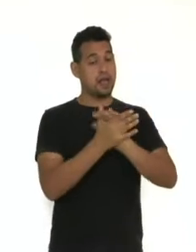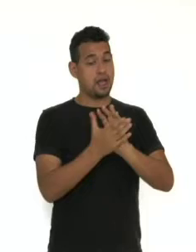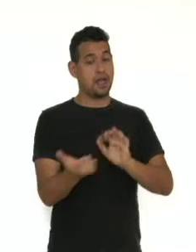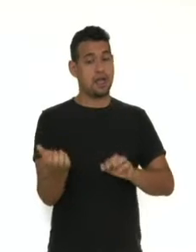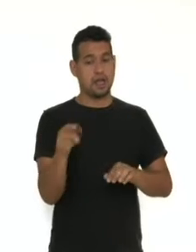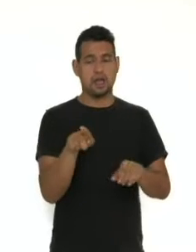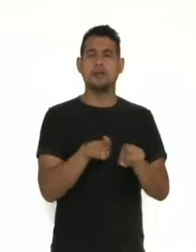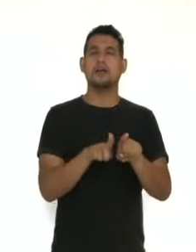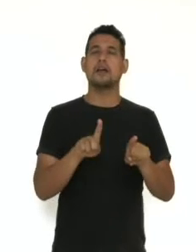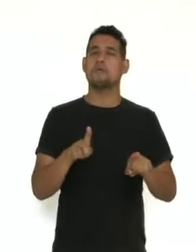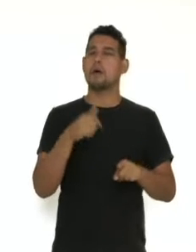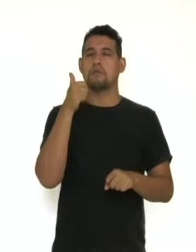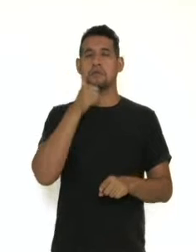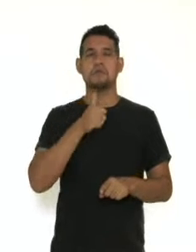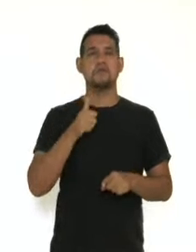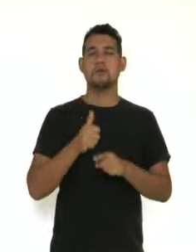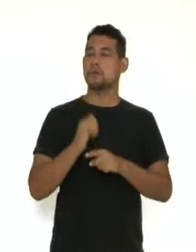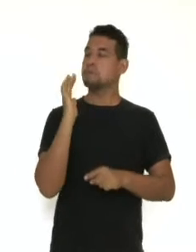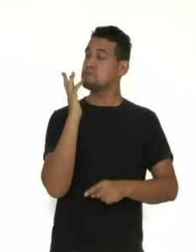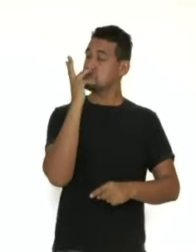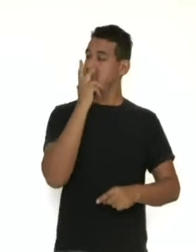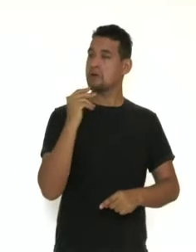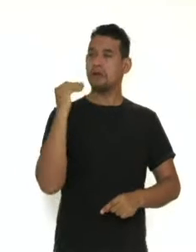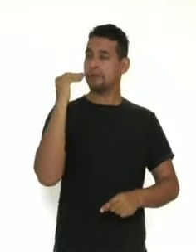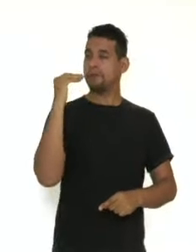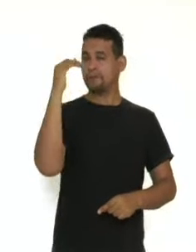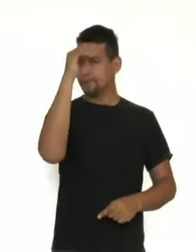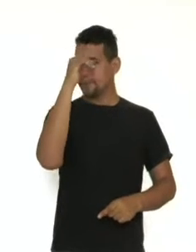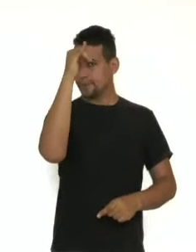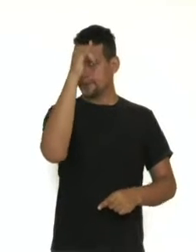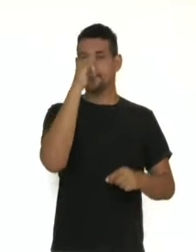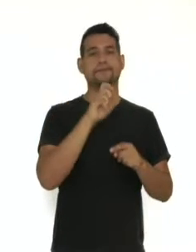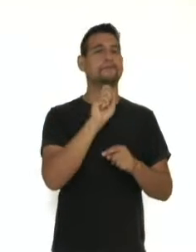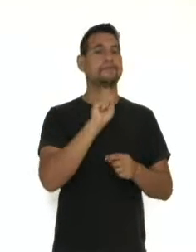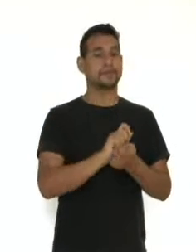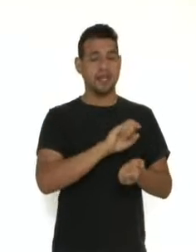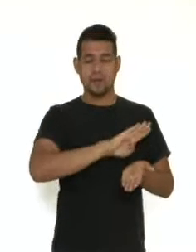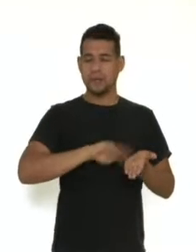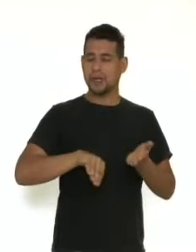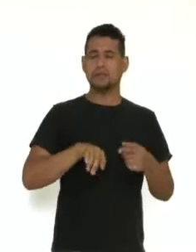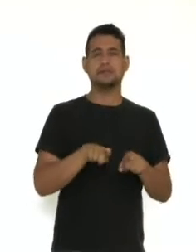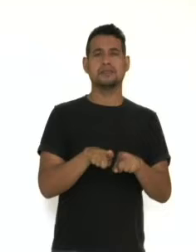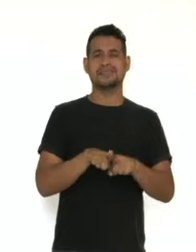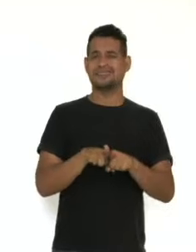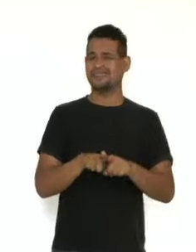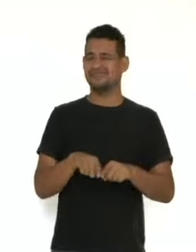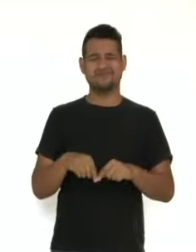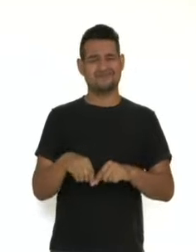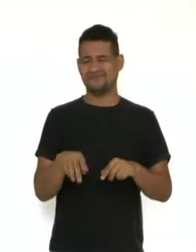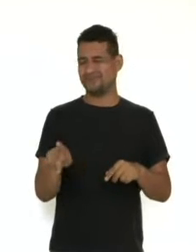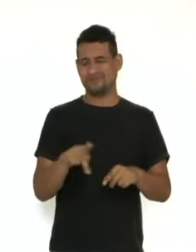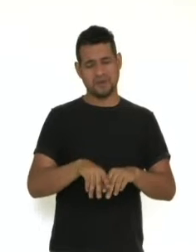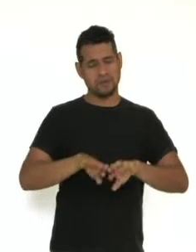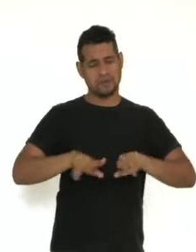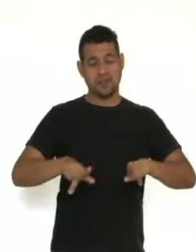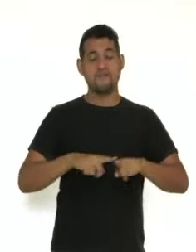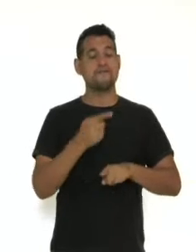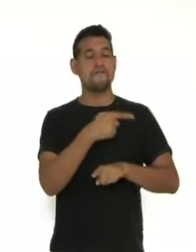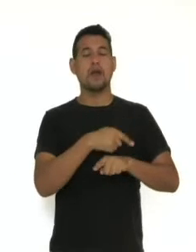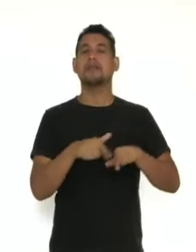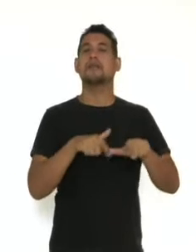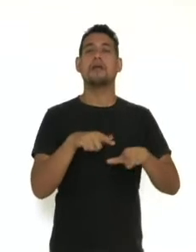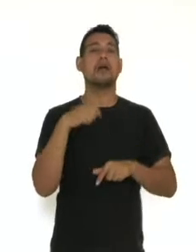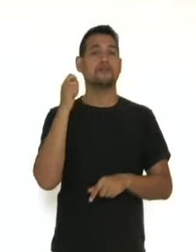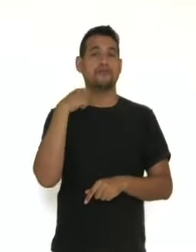Com uma dama formosa e tonta, abandonou a magistratura e veio abrir banca de advogado.